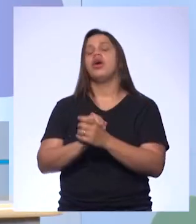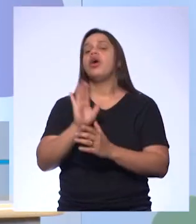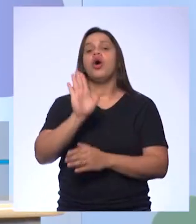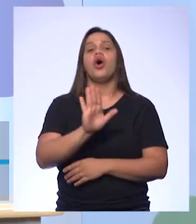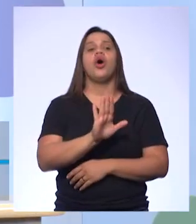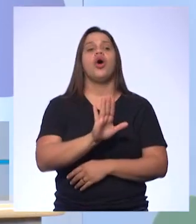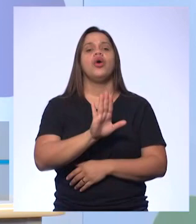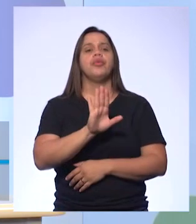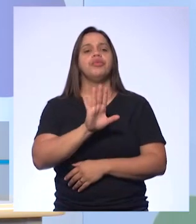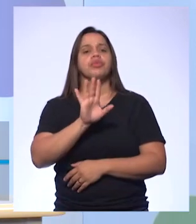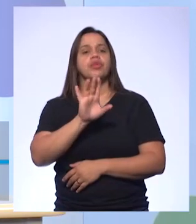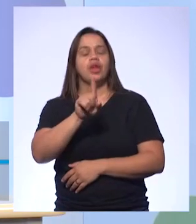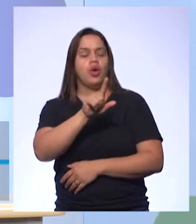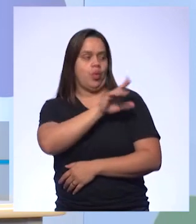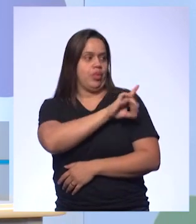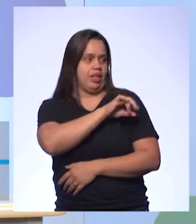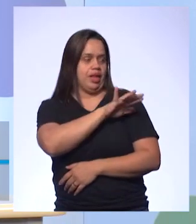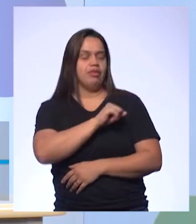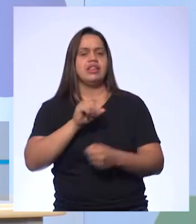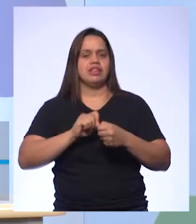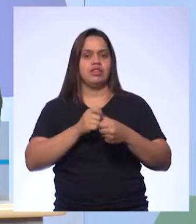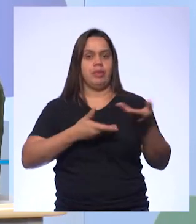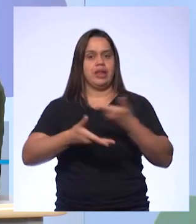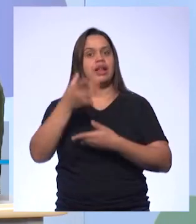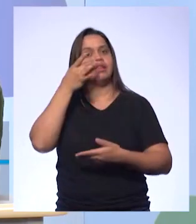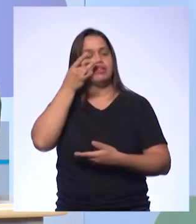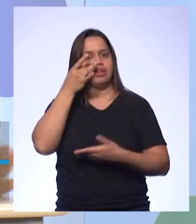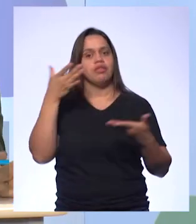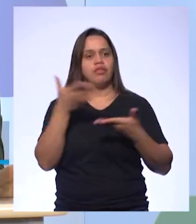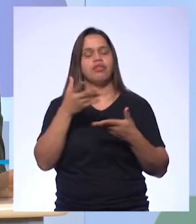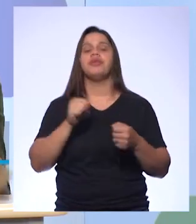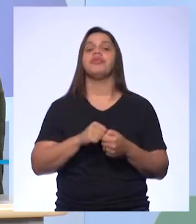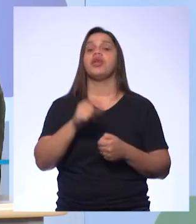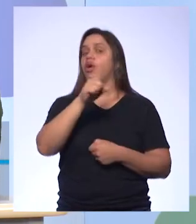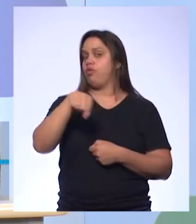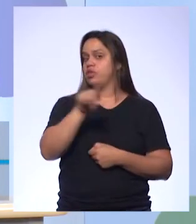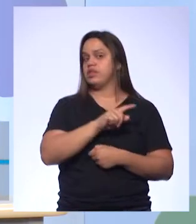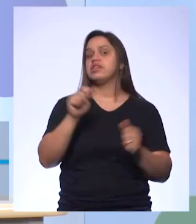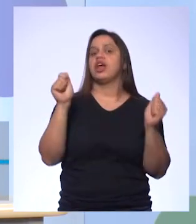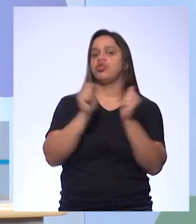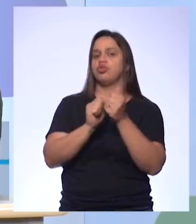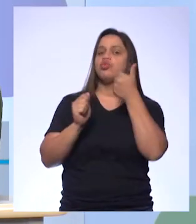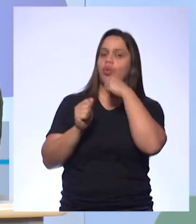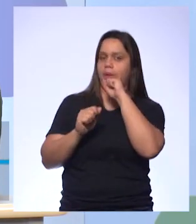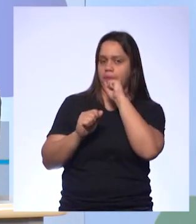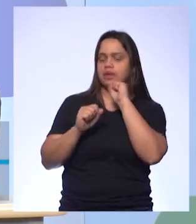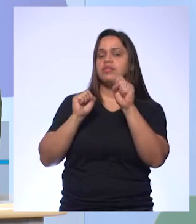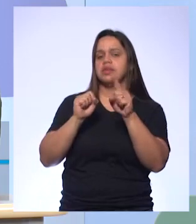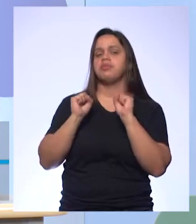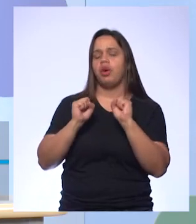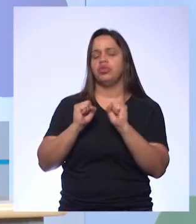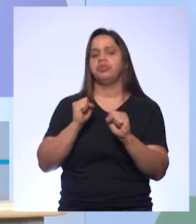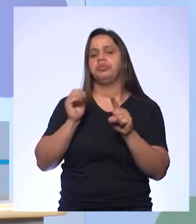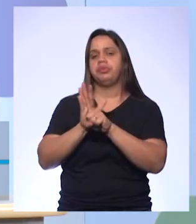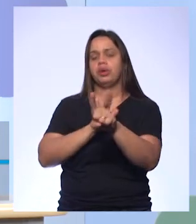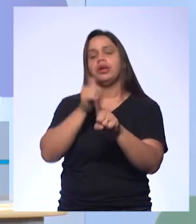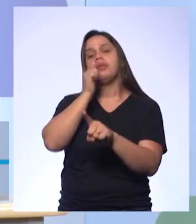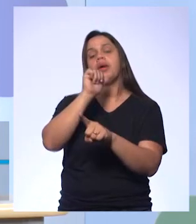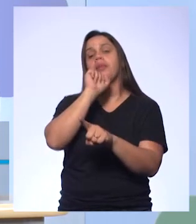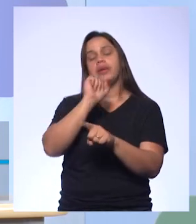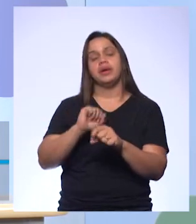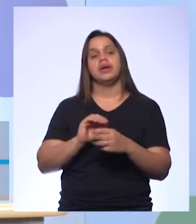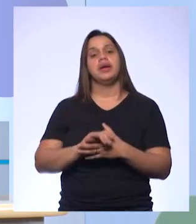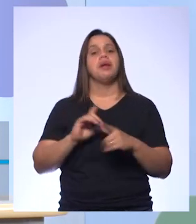aqui no ao vivo, gente? Bora. Ai, bora lá. Muitos aí estão com as mães de vocês, e aí vocês podem perguntar para ela, não é? Mas legal se